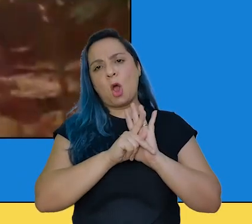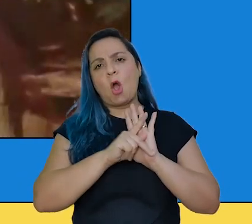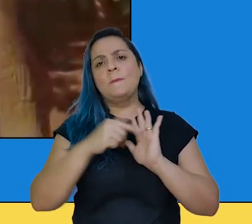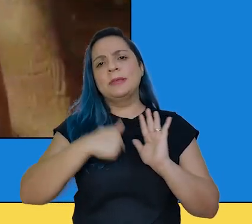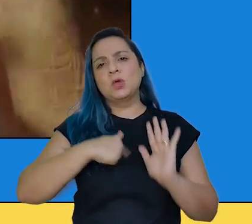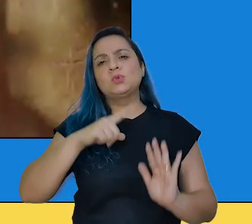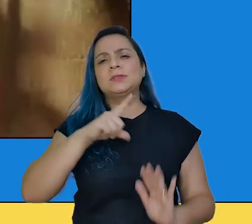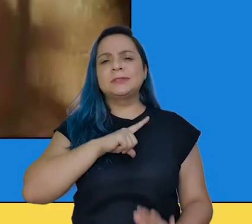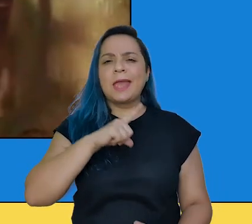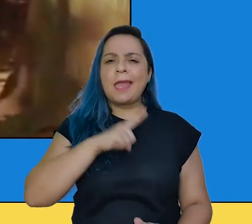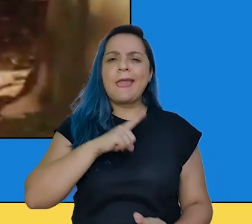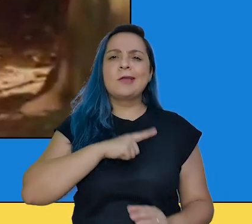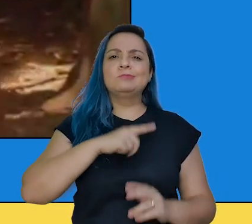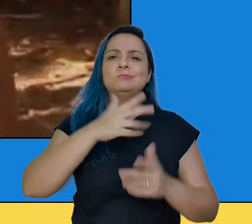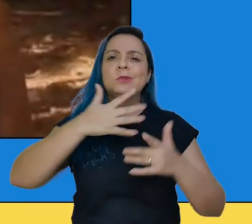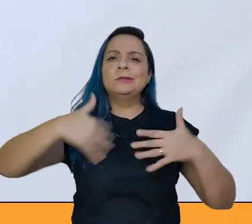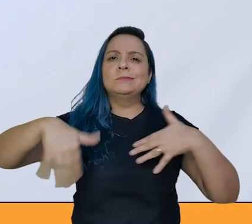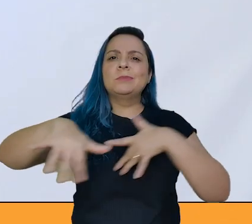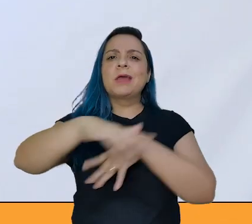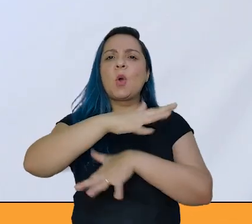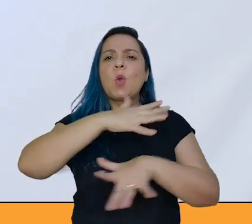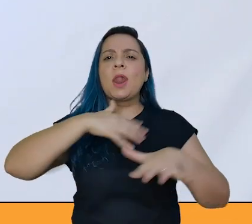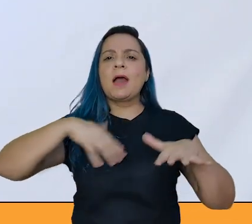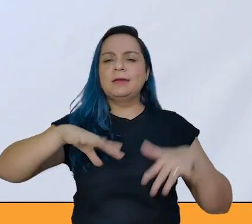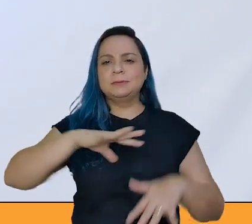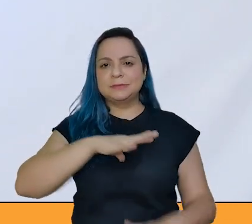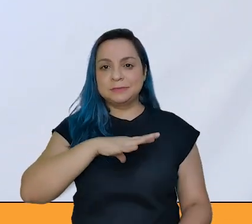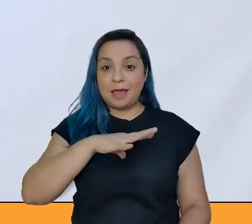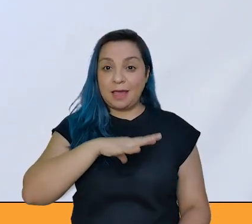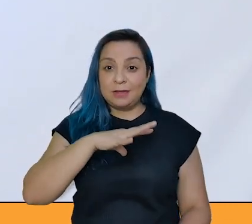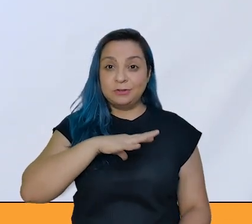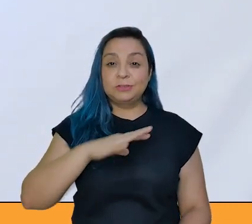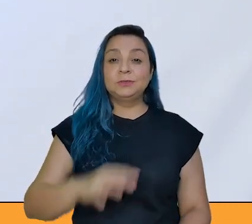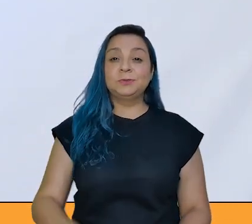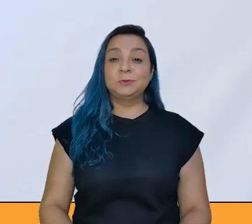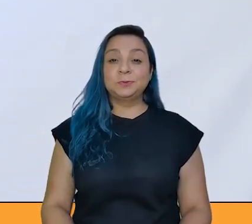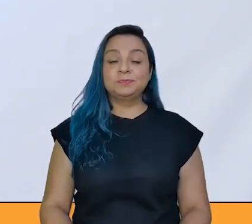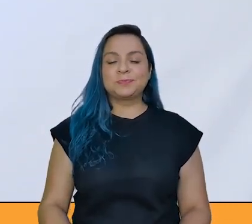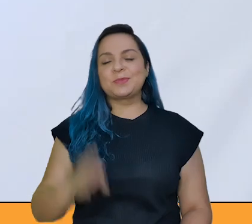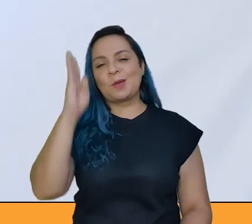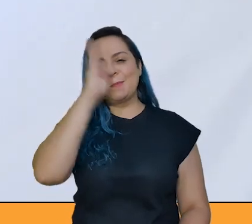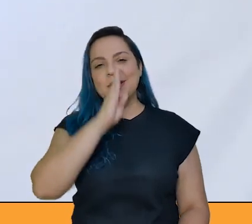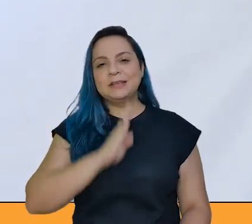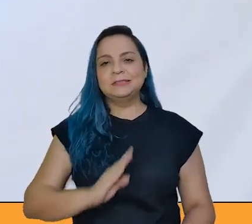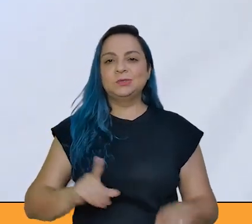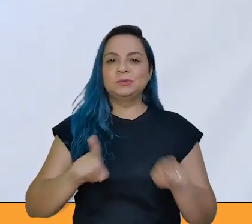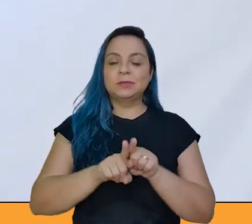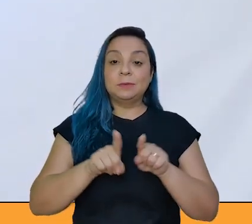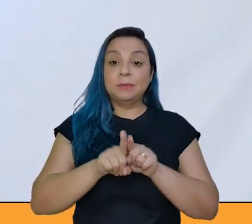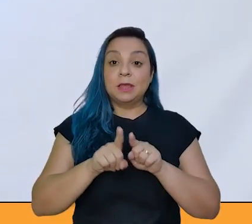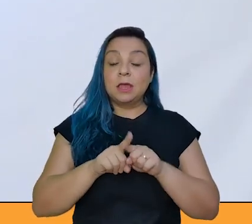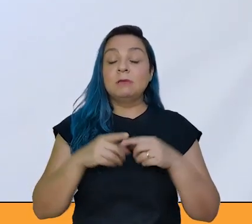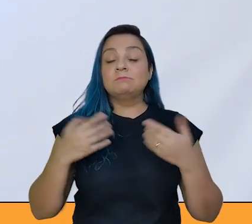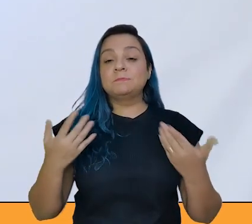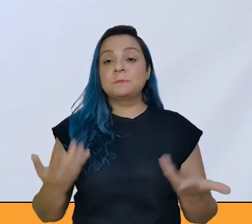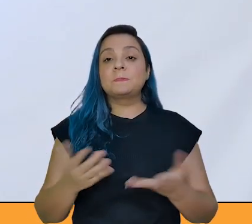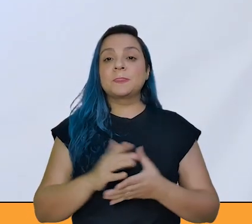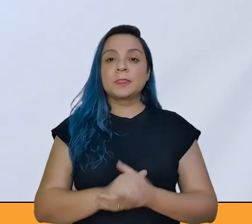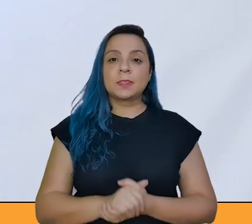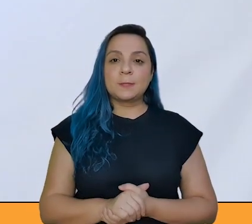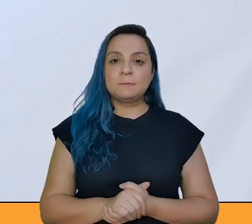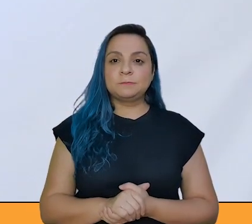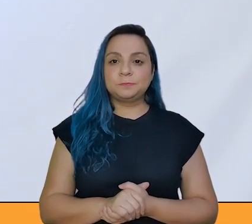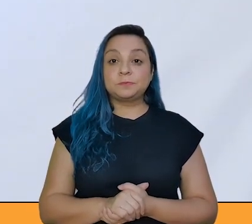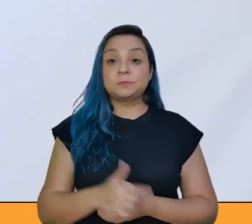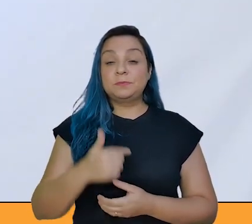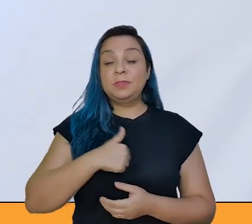tive e tenho o prazer de circular pela cidade e pelo Brasil também,